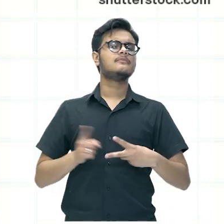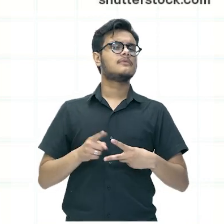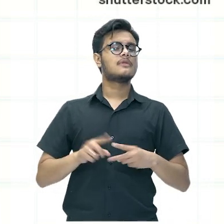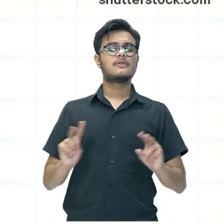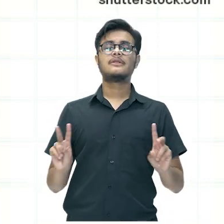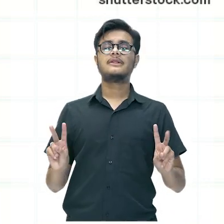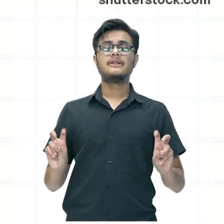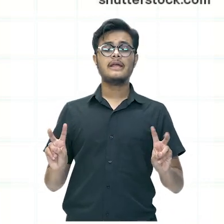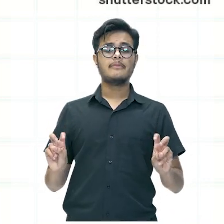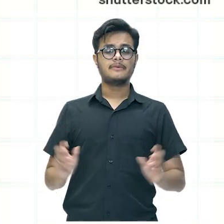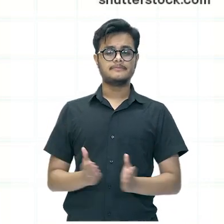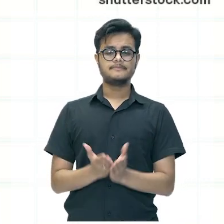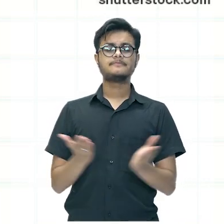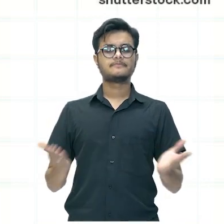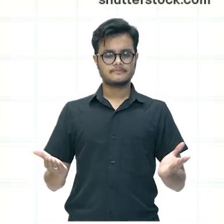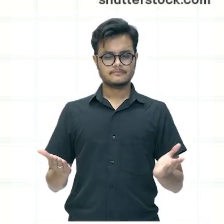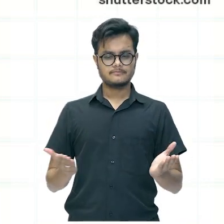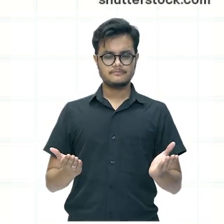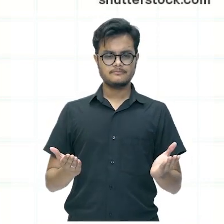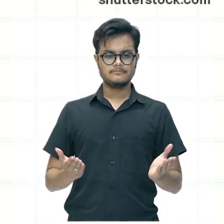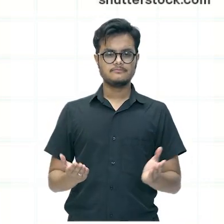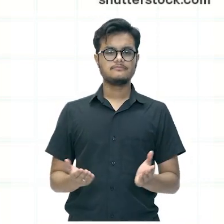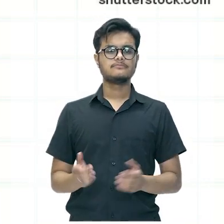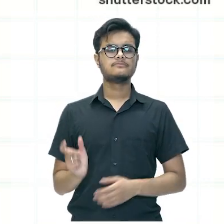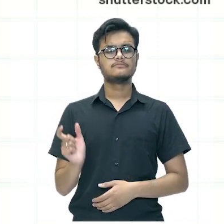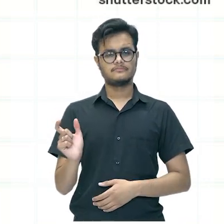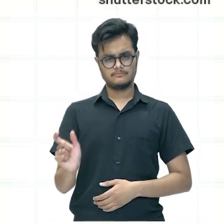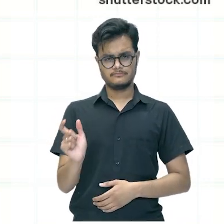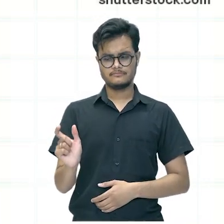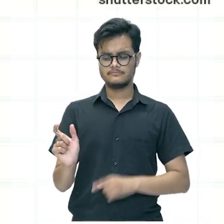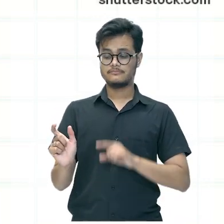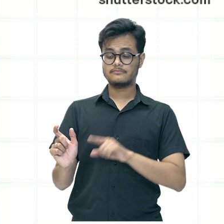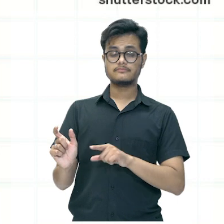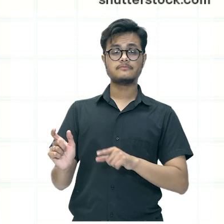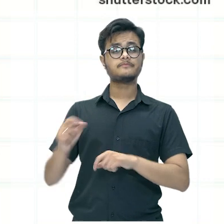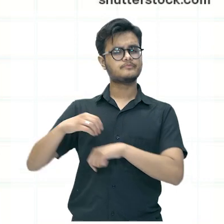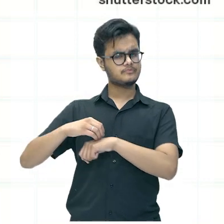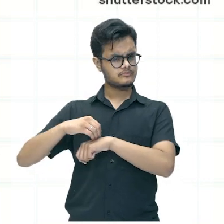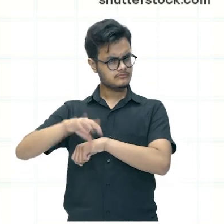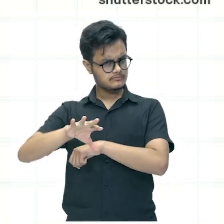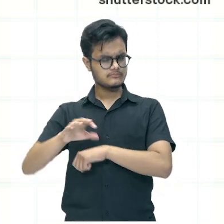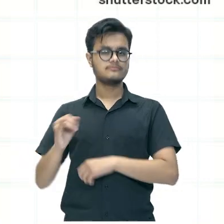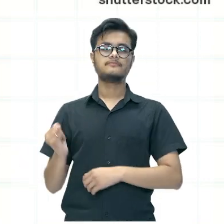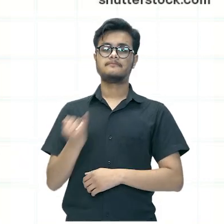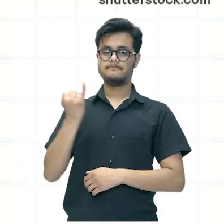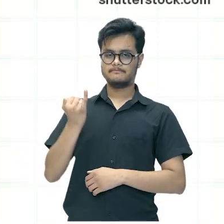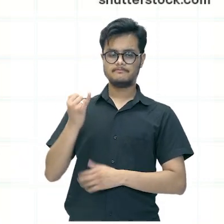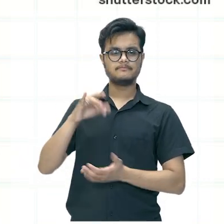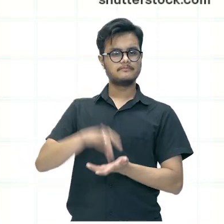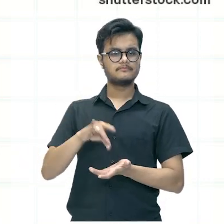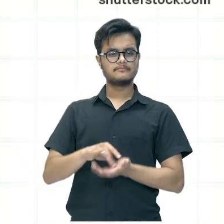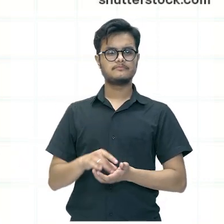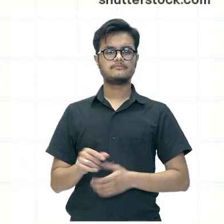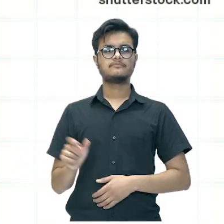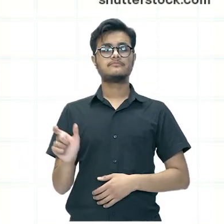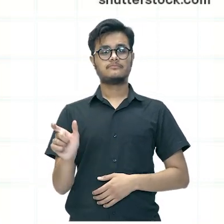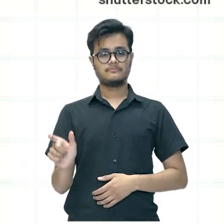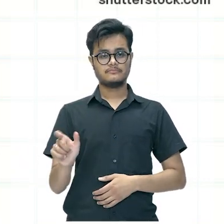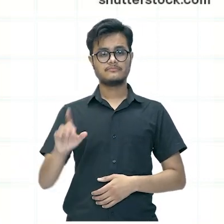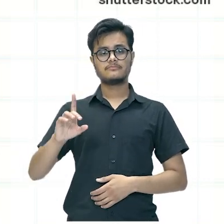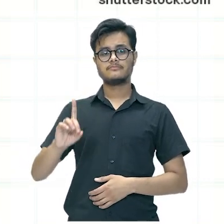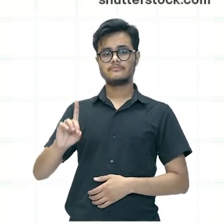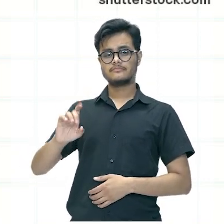do texto? Em geral, as palavras repetidas, elas me dão uma boa dica, né? Eu vou marcar essa palavra